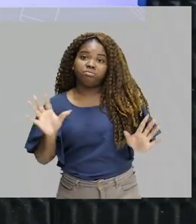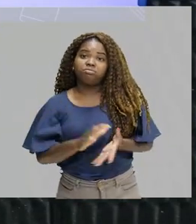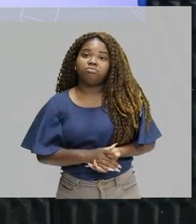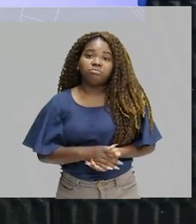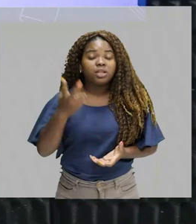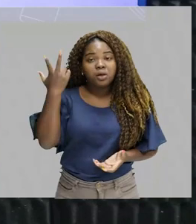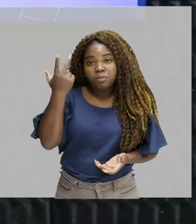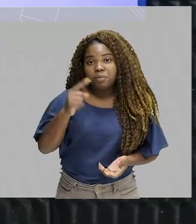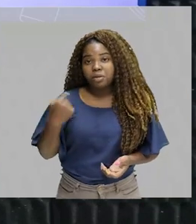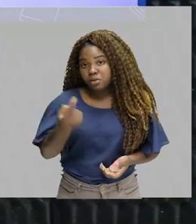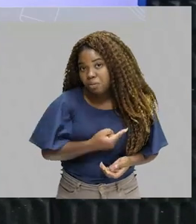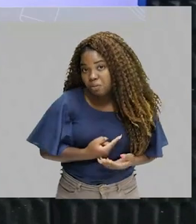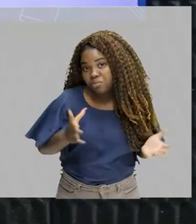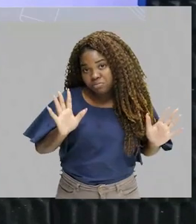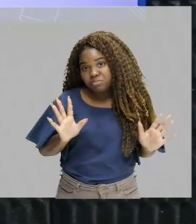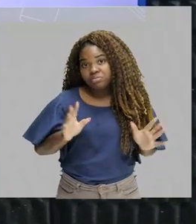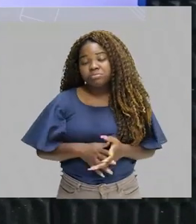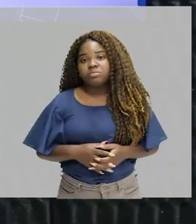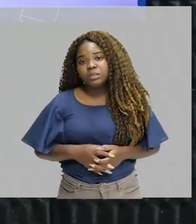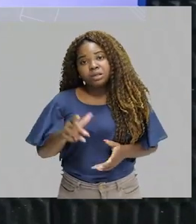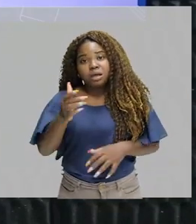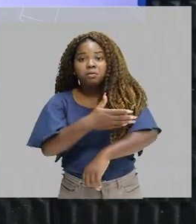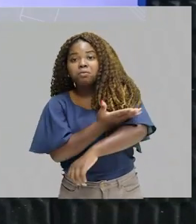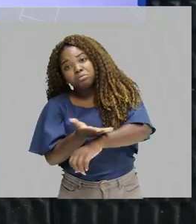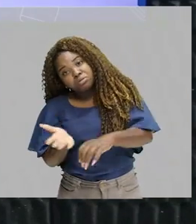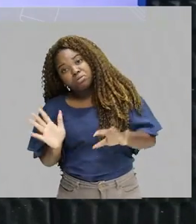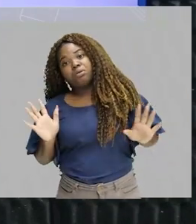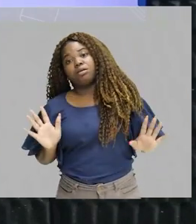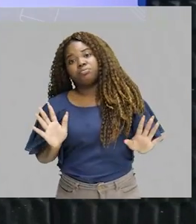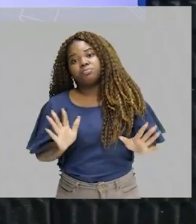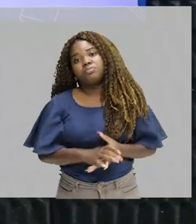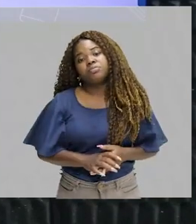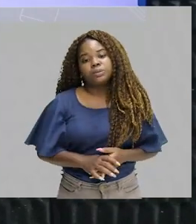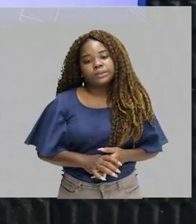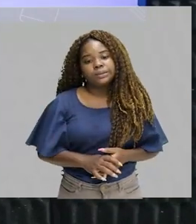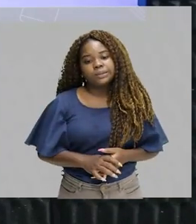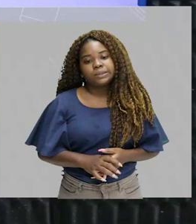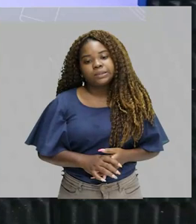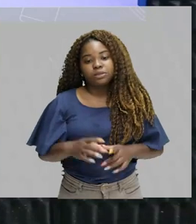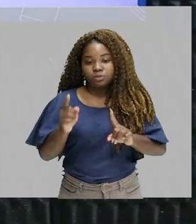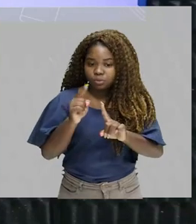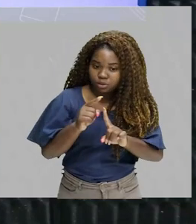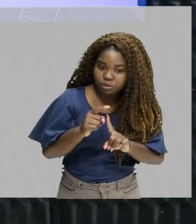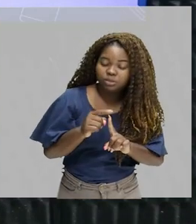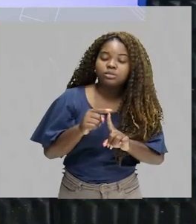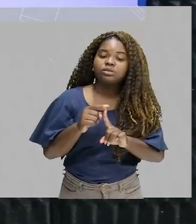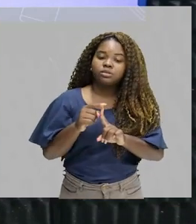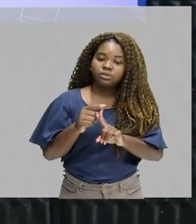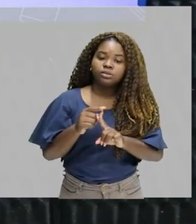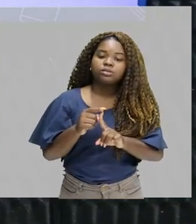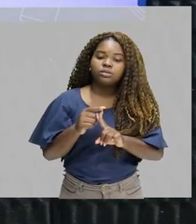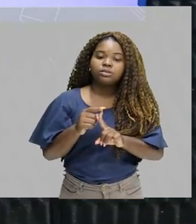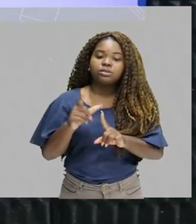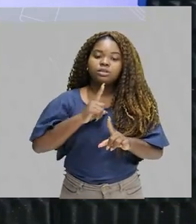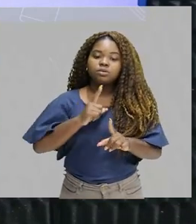nós foi o modelo de sociedade que a gente nasceu e que a gente vive até hoje e é sobre esse modelo que a gente vai falar hoje de maneira